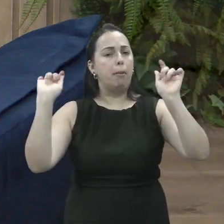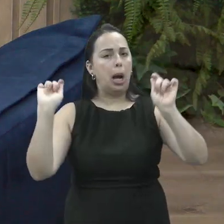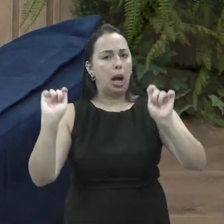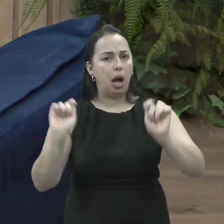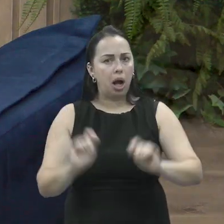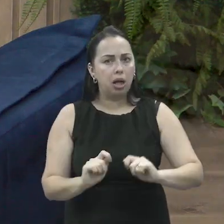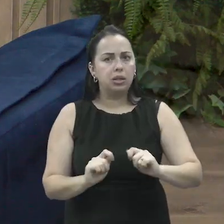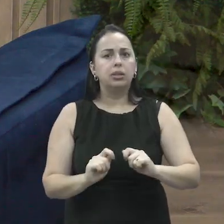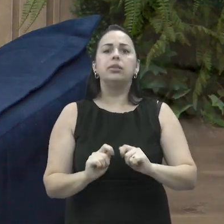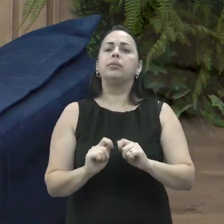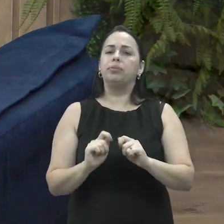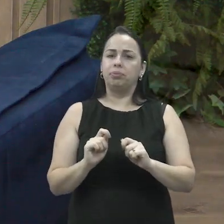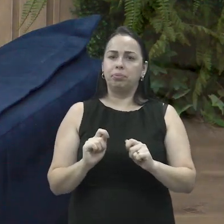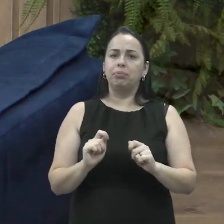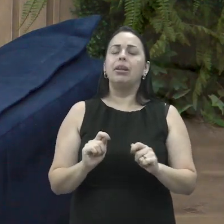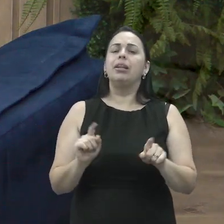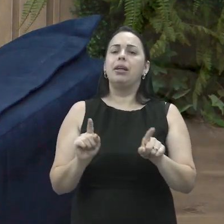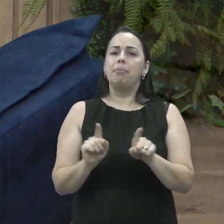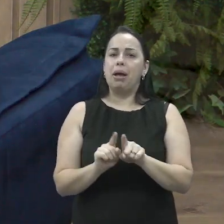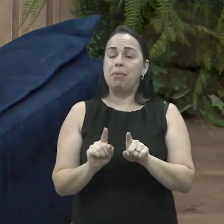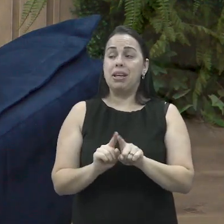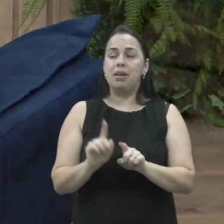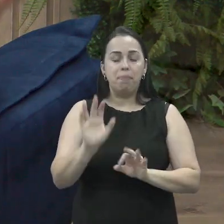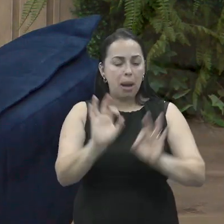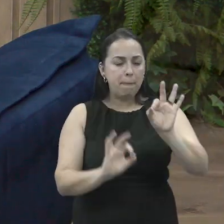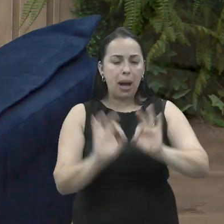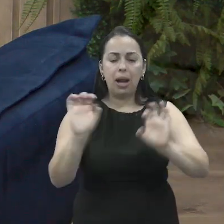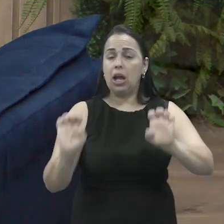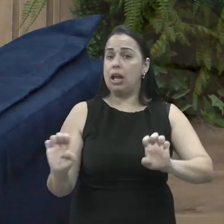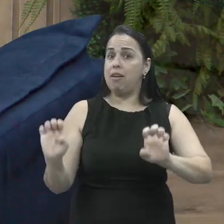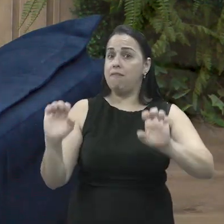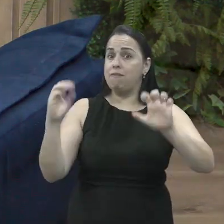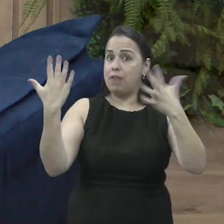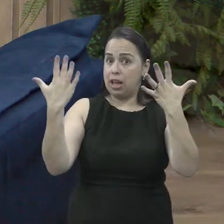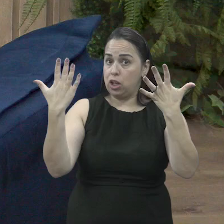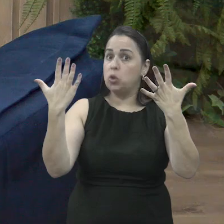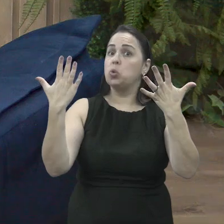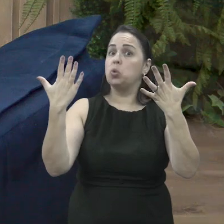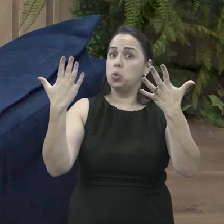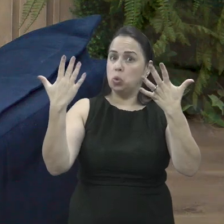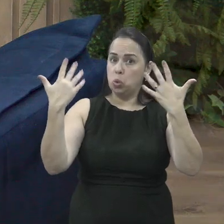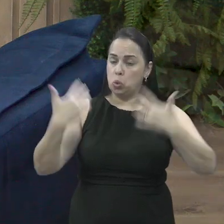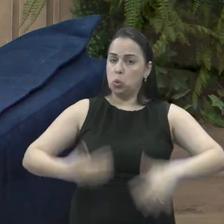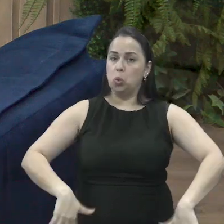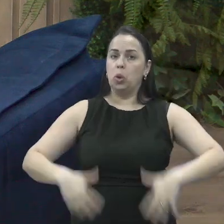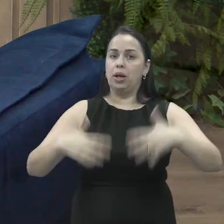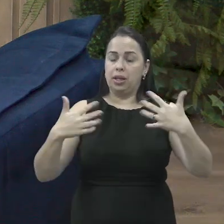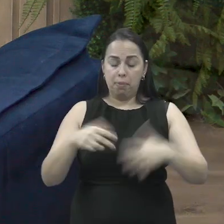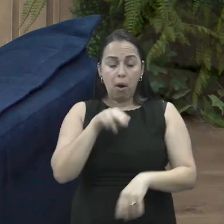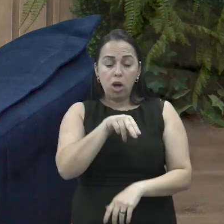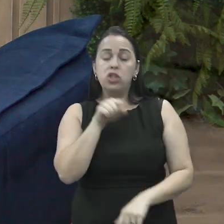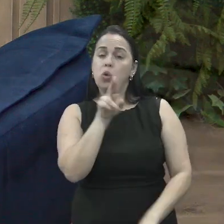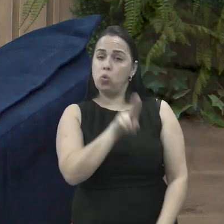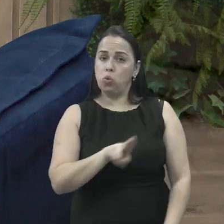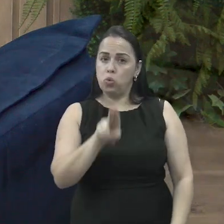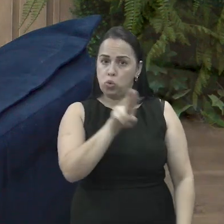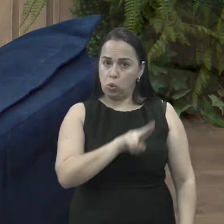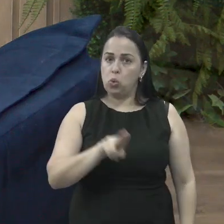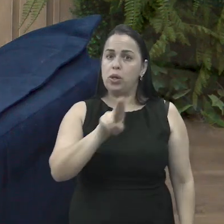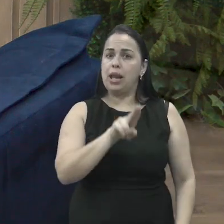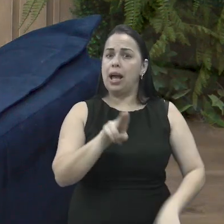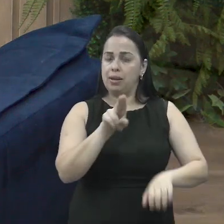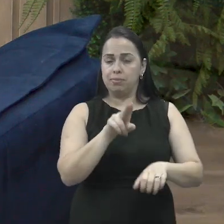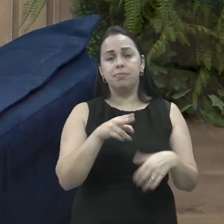para São José, né? Ou que tragam eventos grandes para São José, que possa